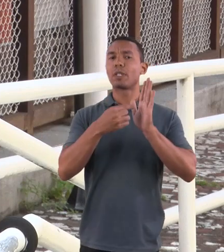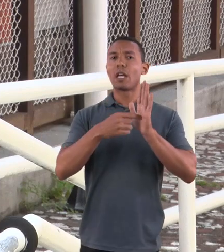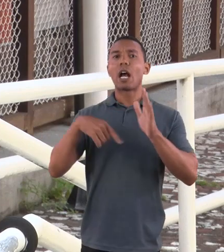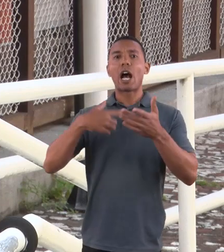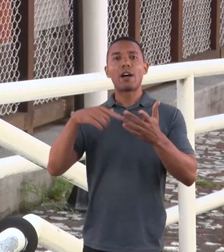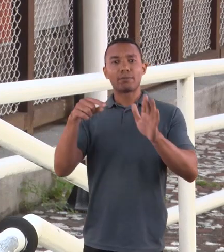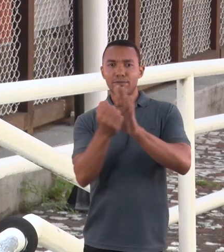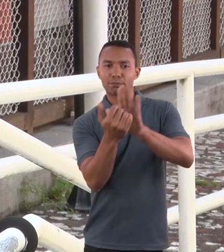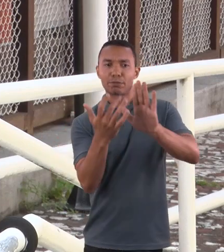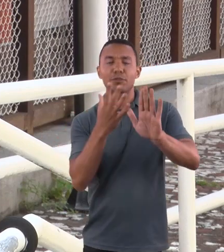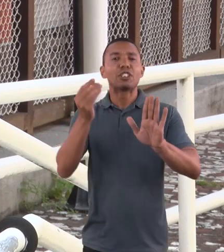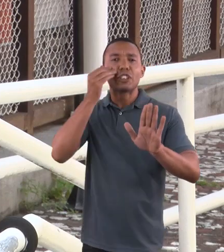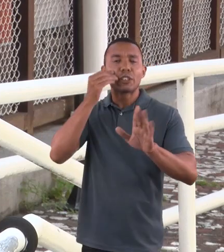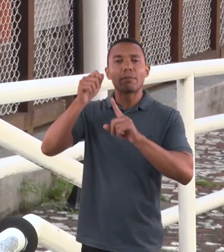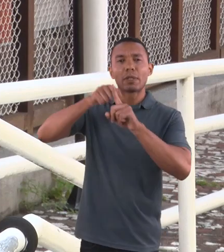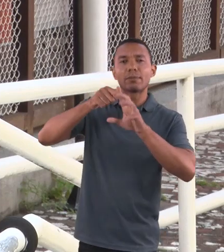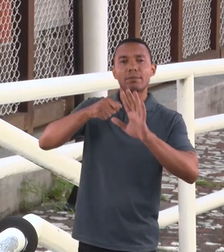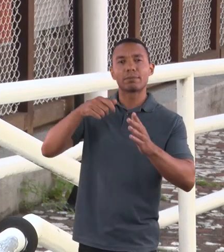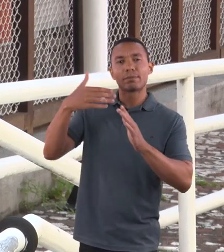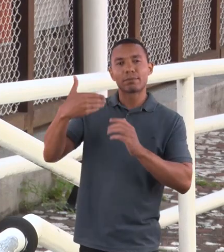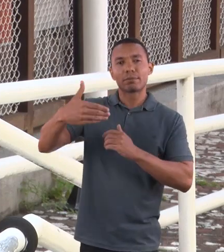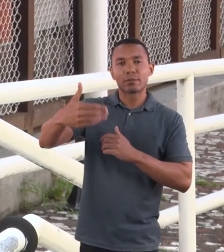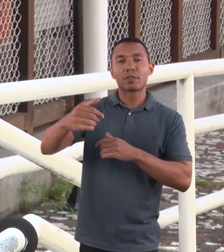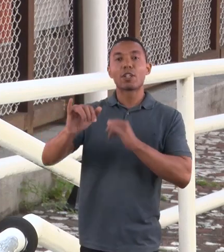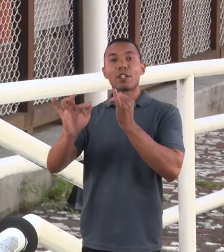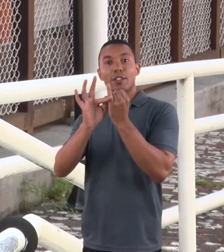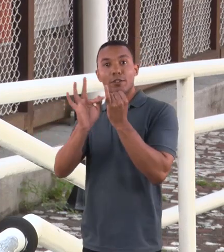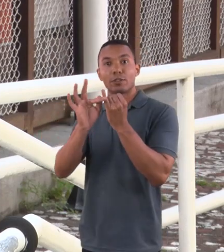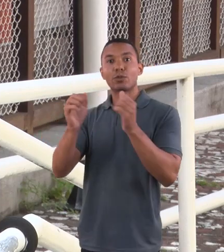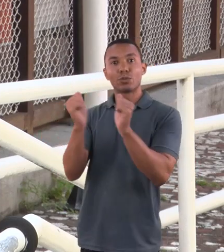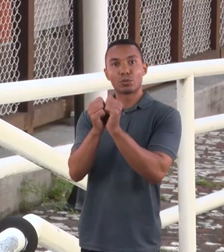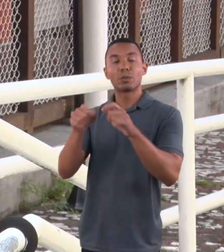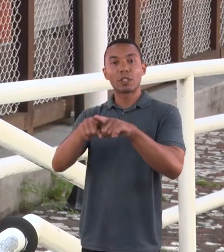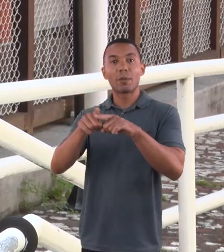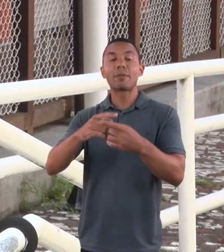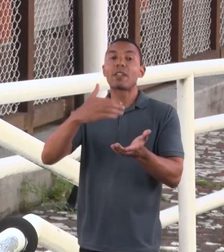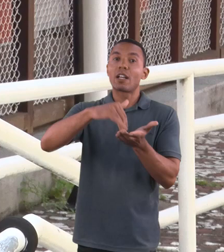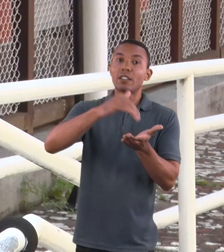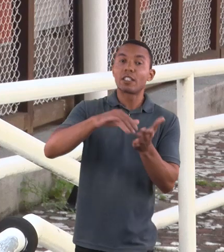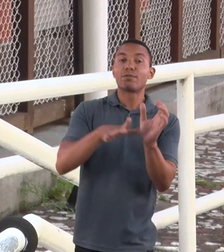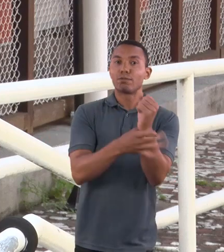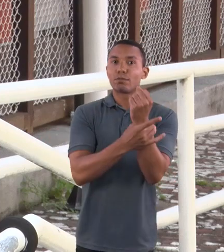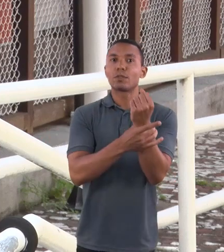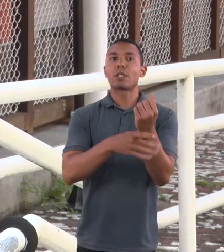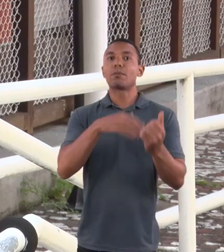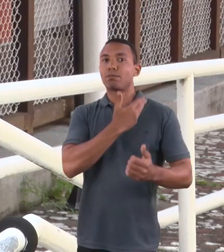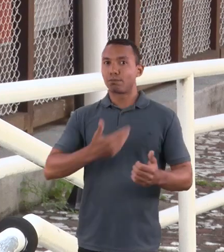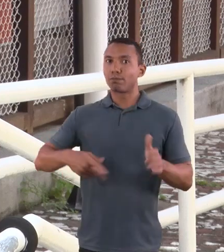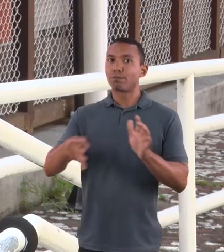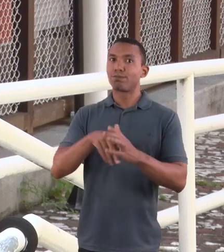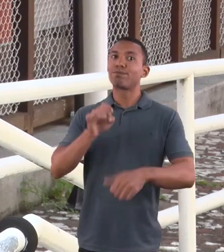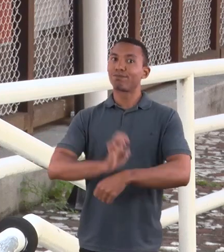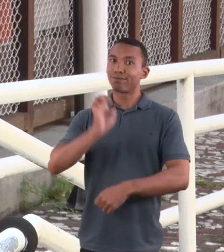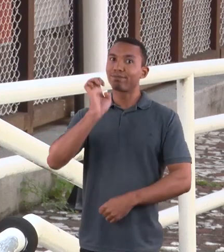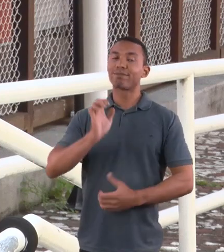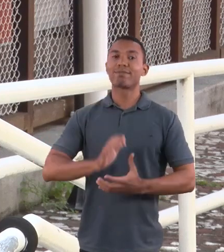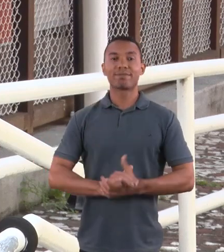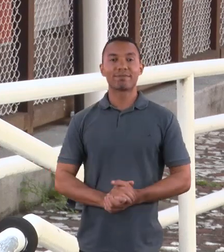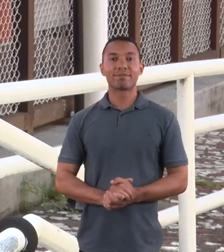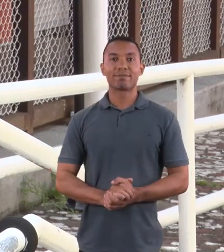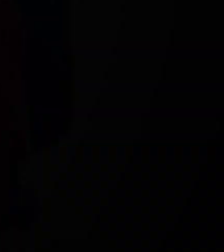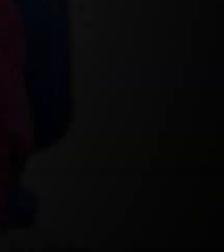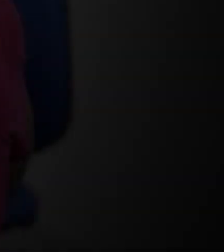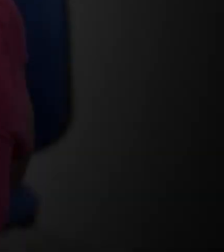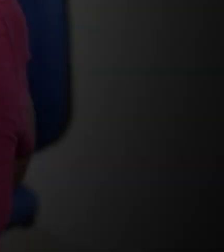A ferramenta será testada nos próximos meses em uma parceria com o Instituto Federal de Sergipe e a Secretaria de Segurança Pública do